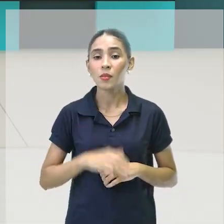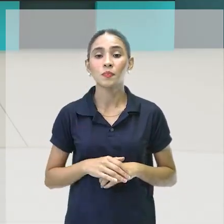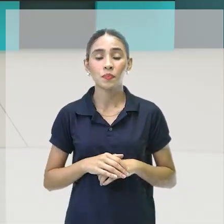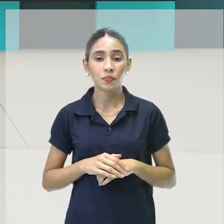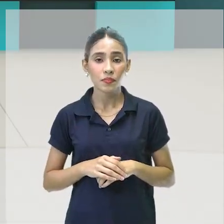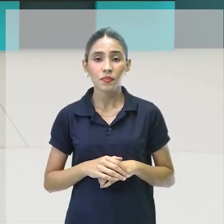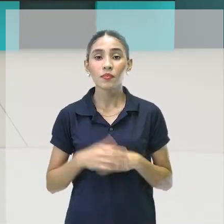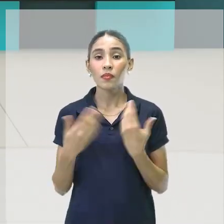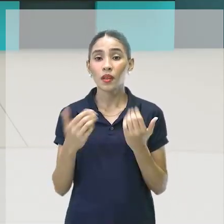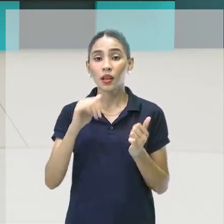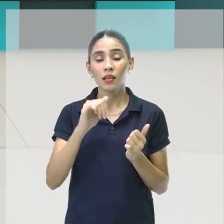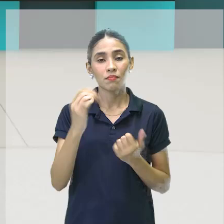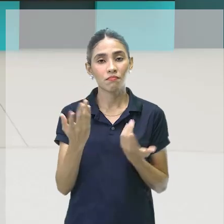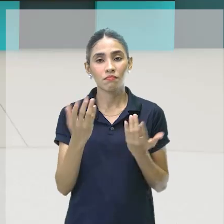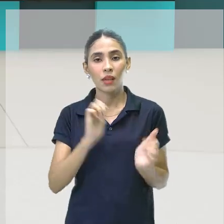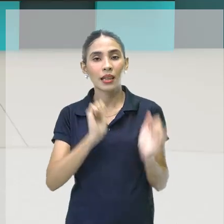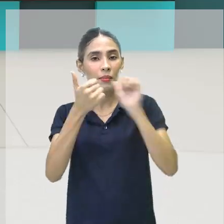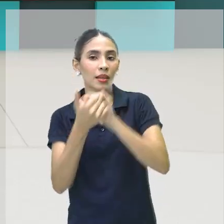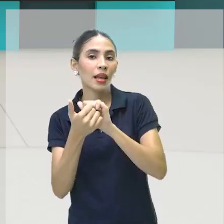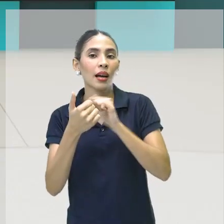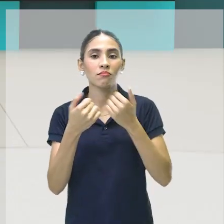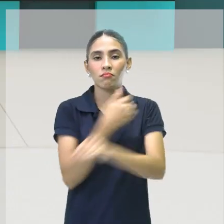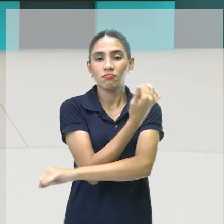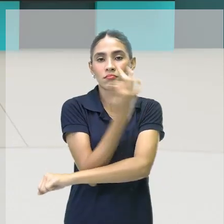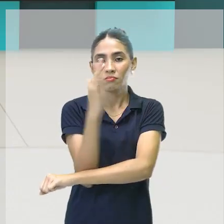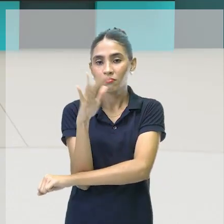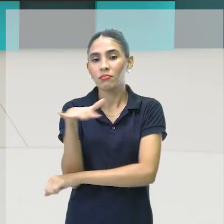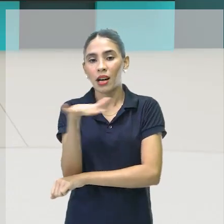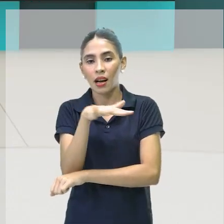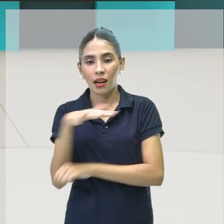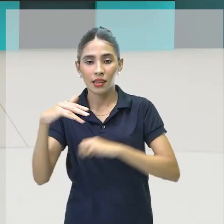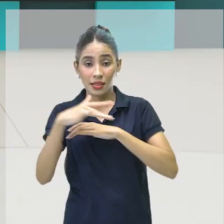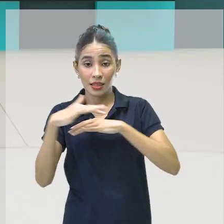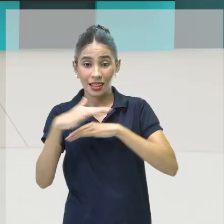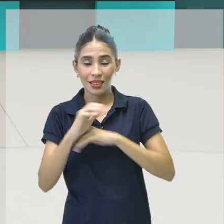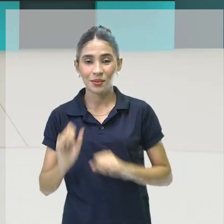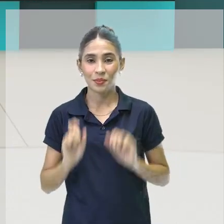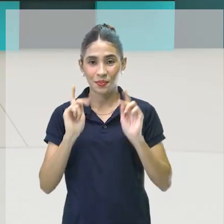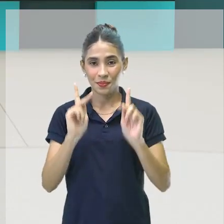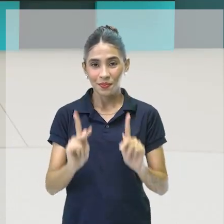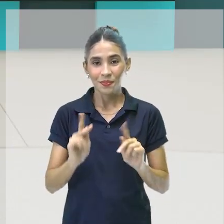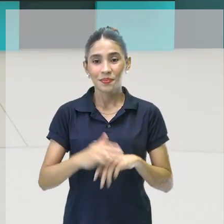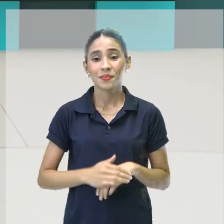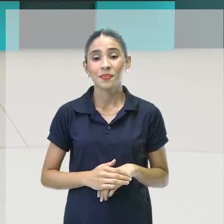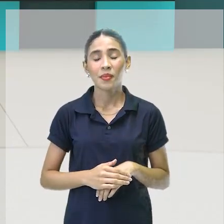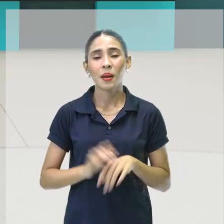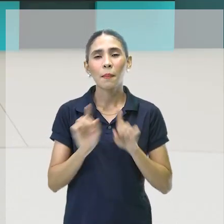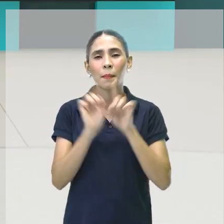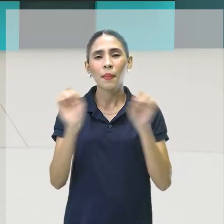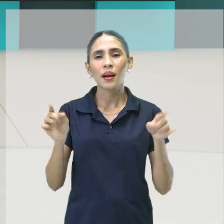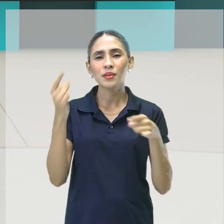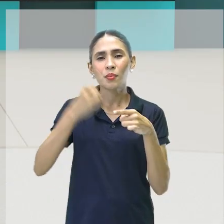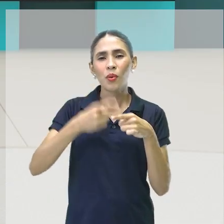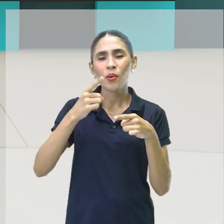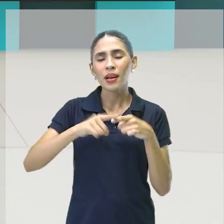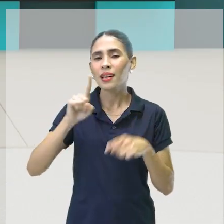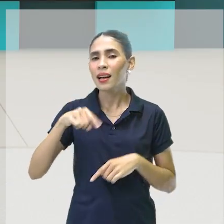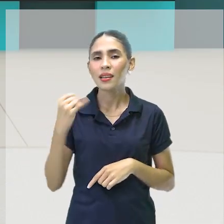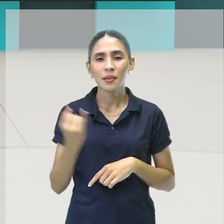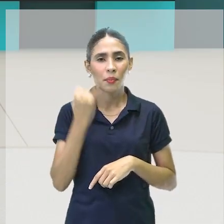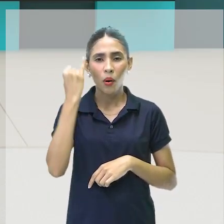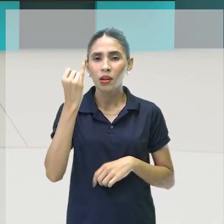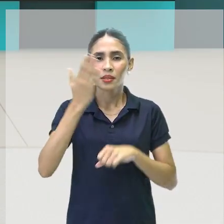de trazer inspirações da natureza para o meio urbano. Muito bem. E por que é importante, professora,